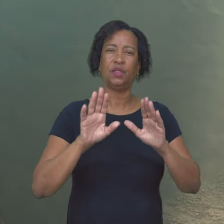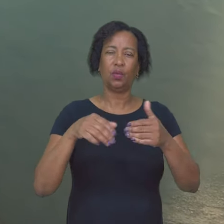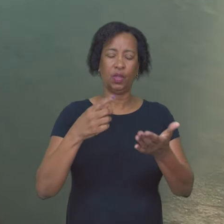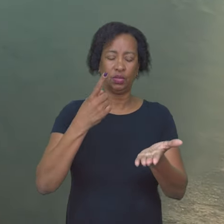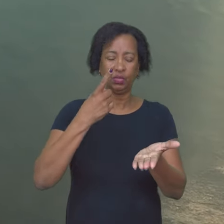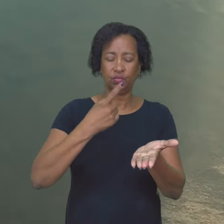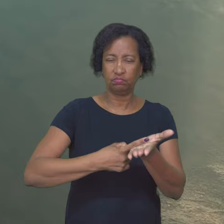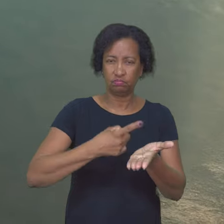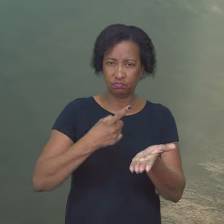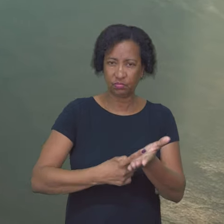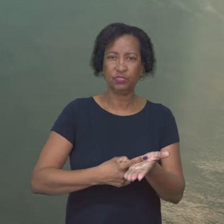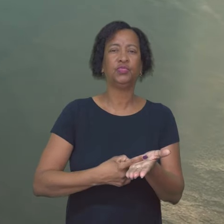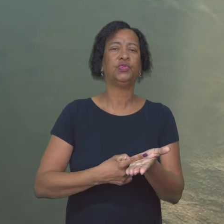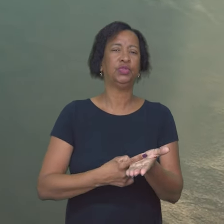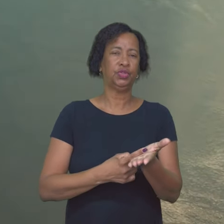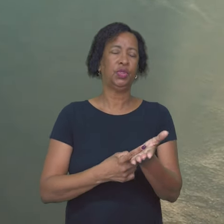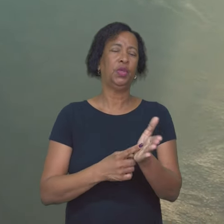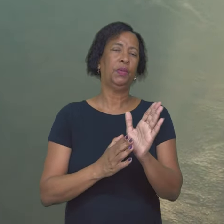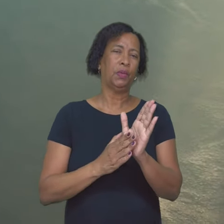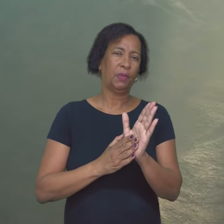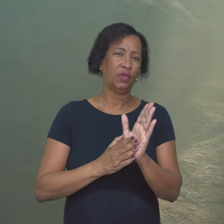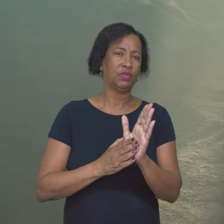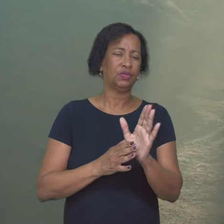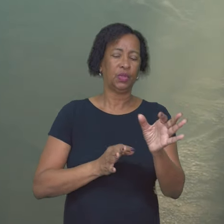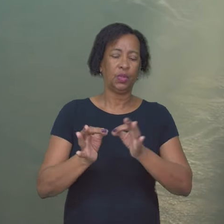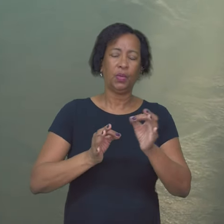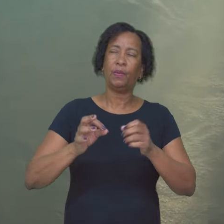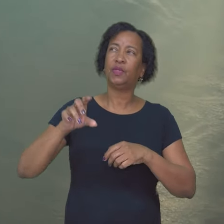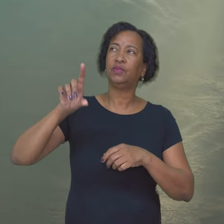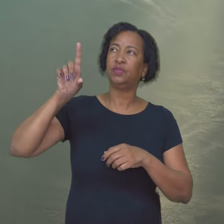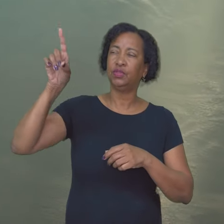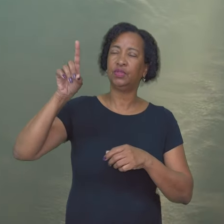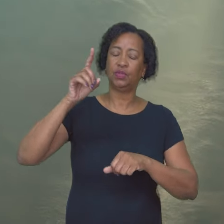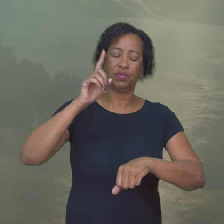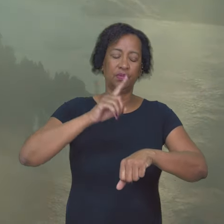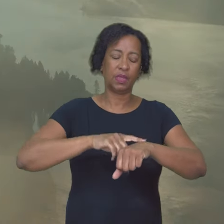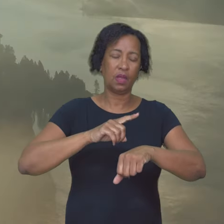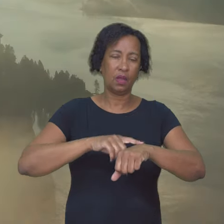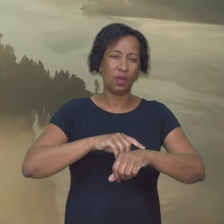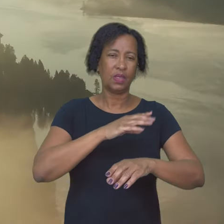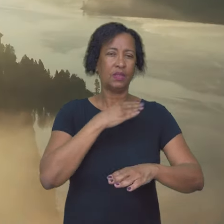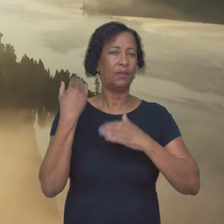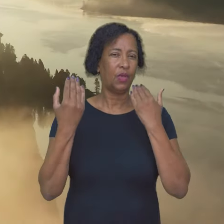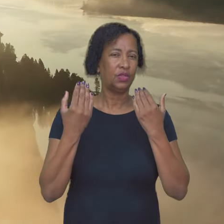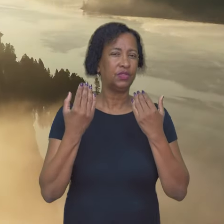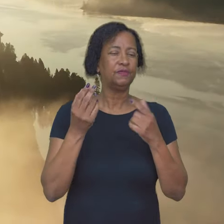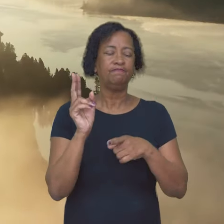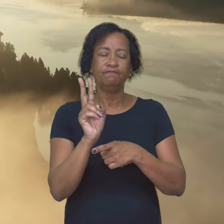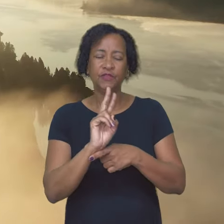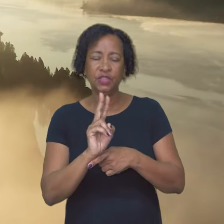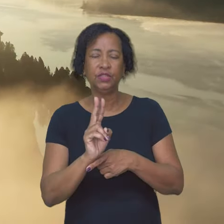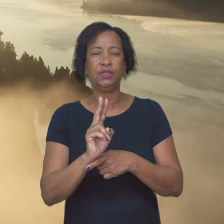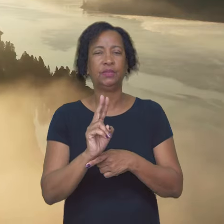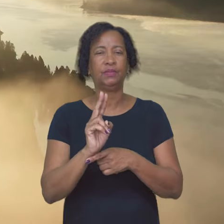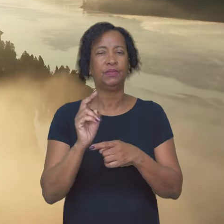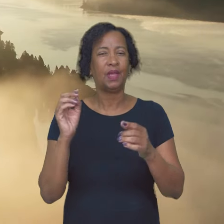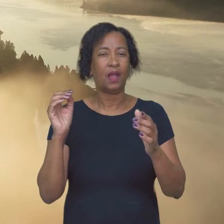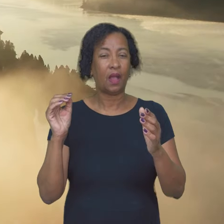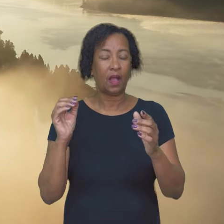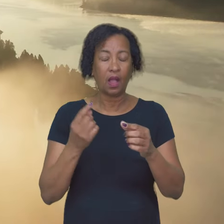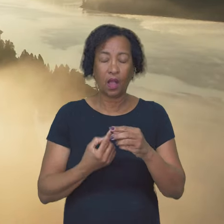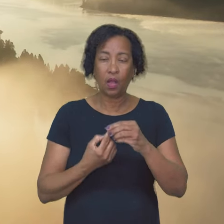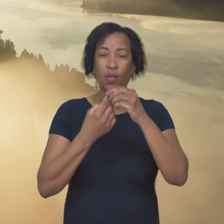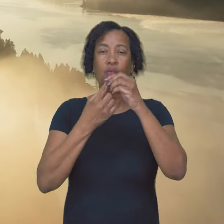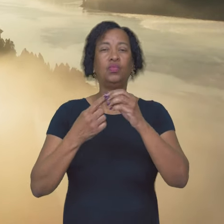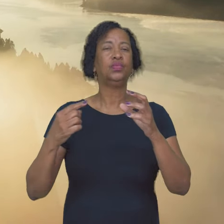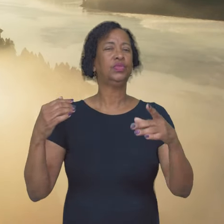quando plan de para hora para quee